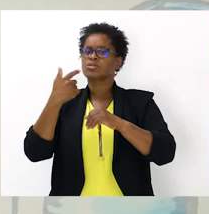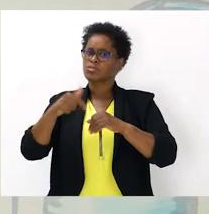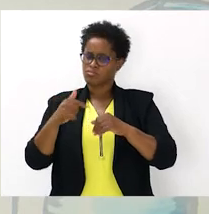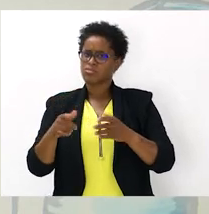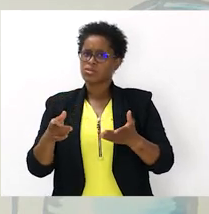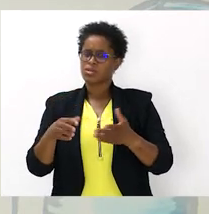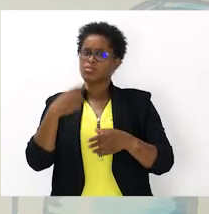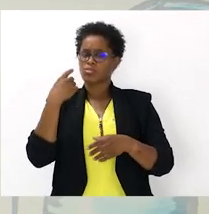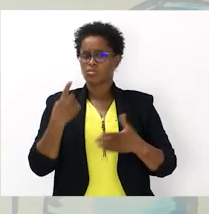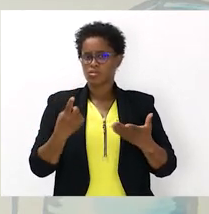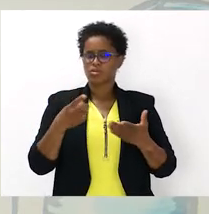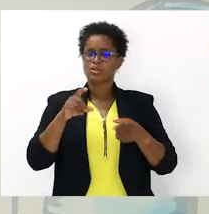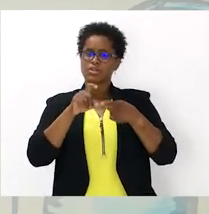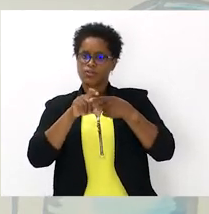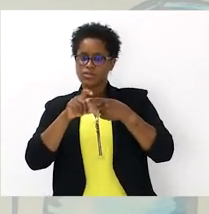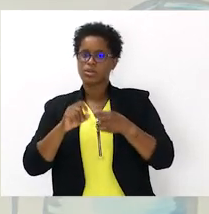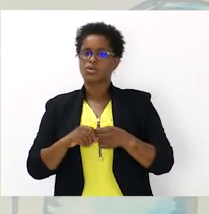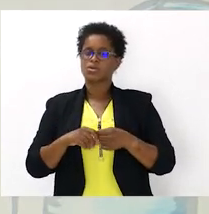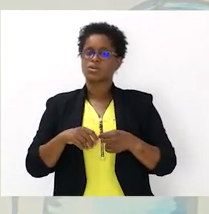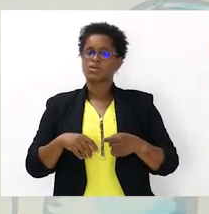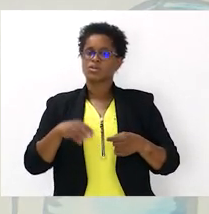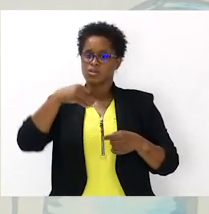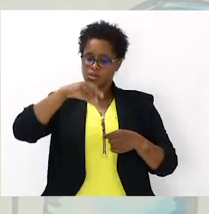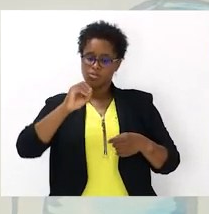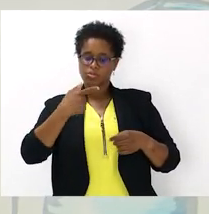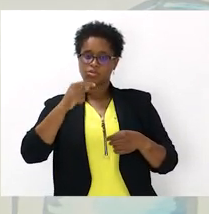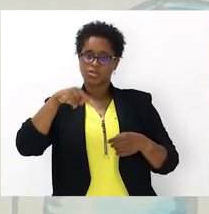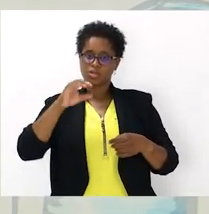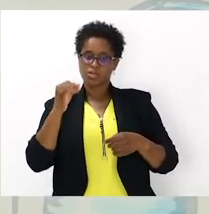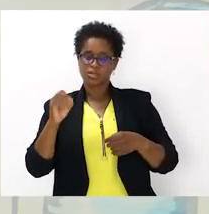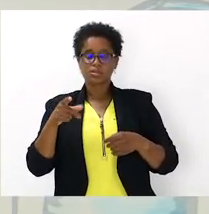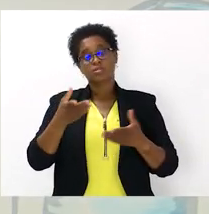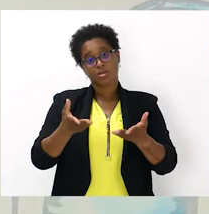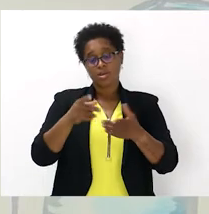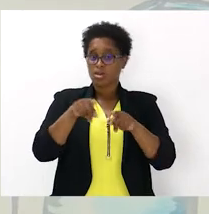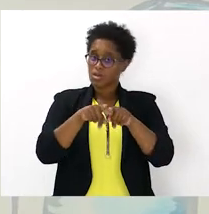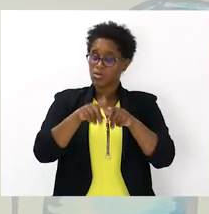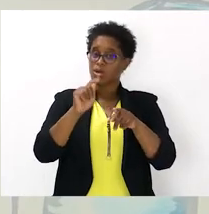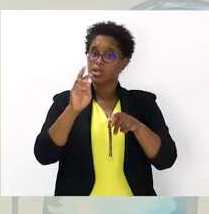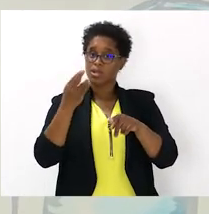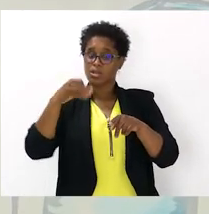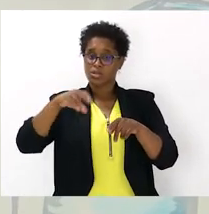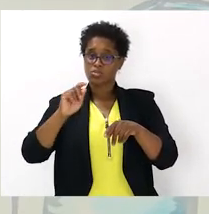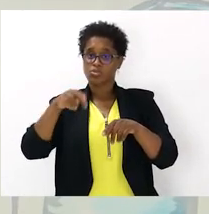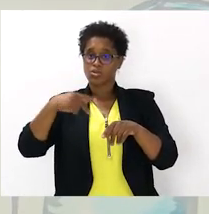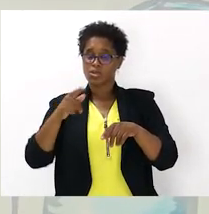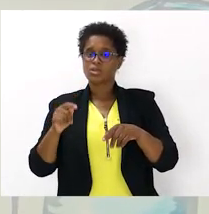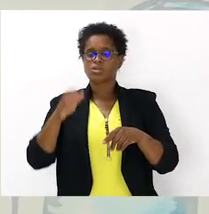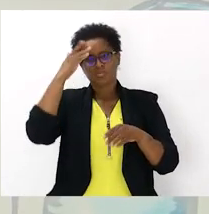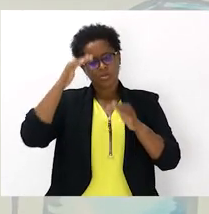Estamos perante divisão de potência. Neste caso, com mesmos expoentes e